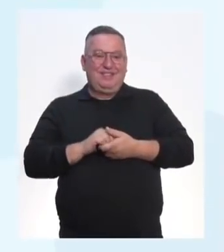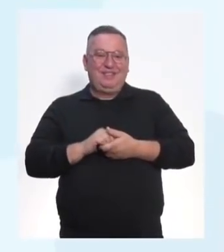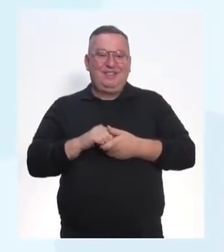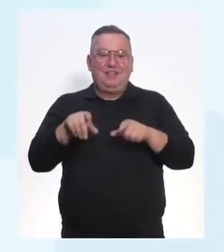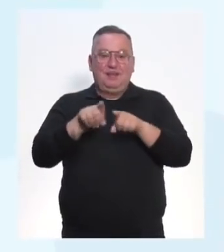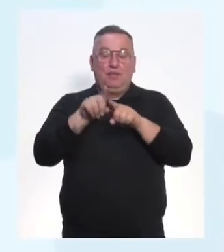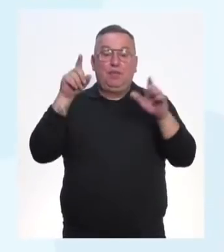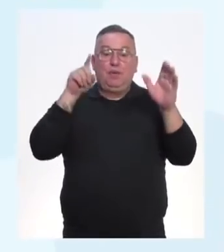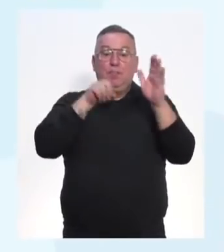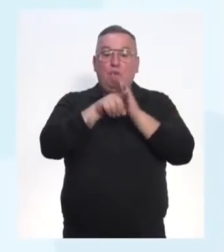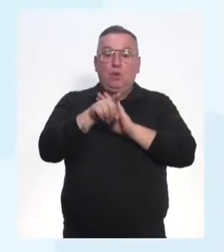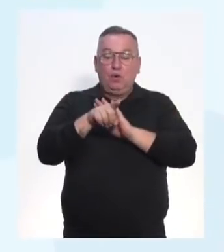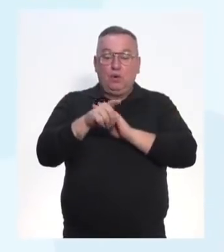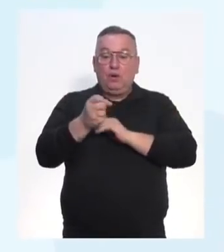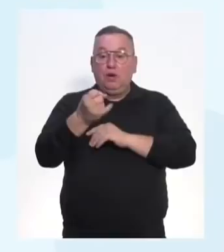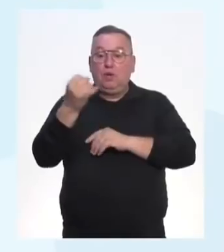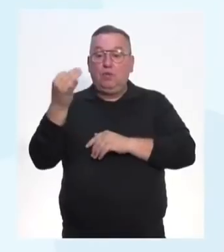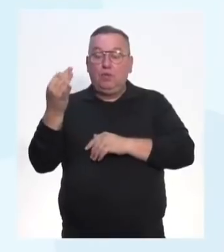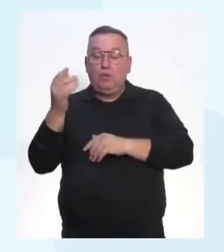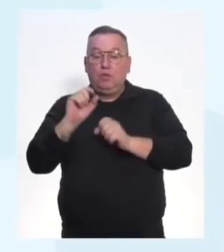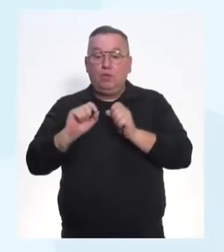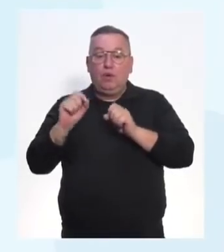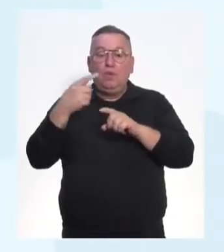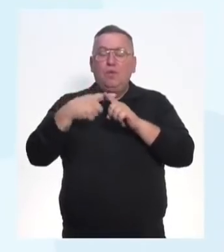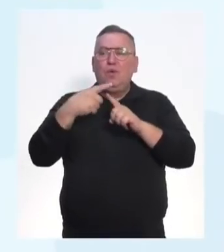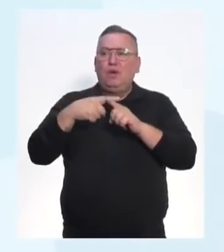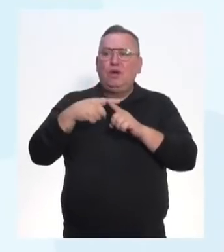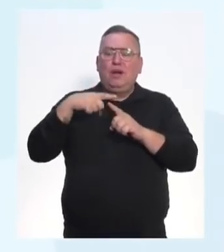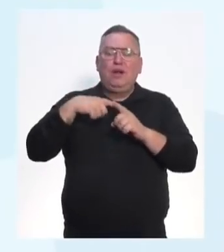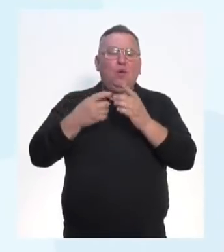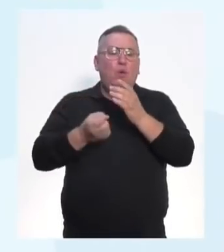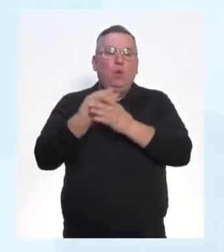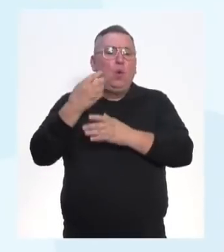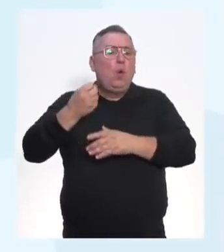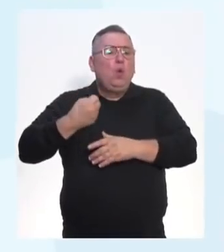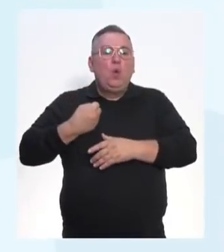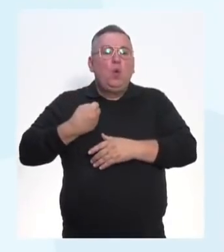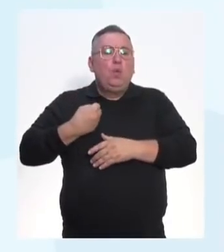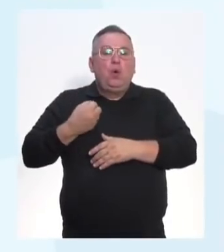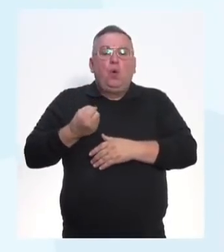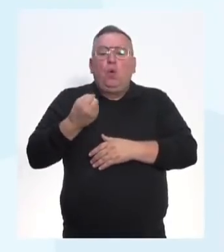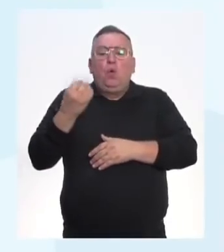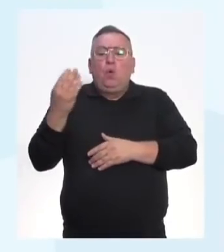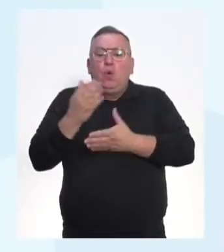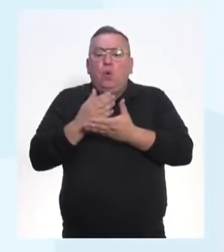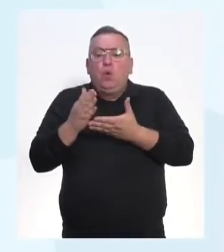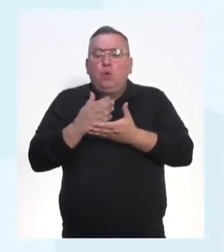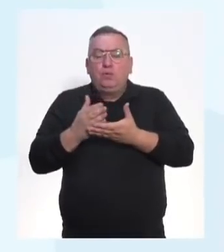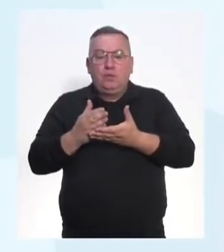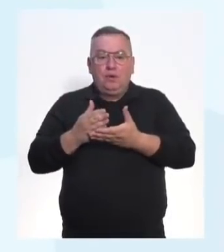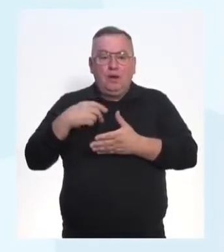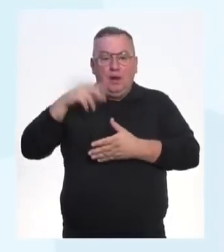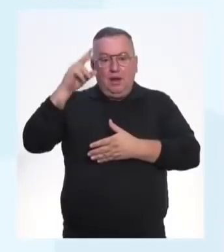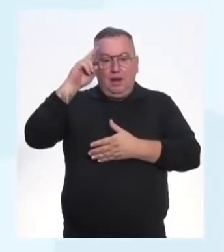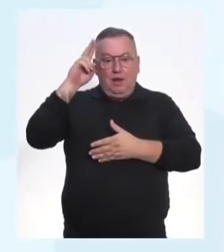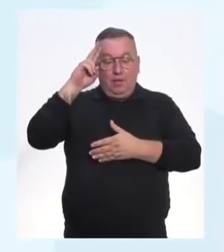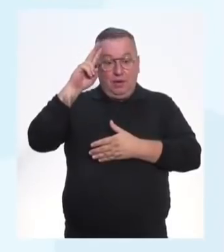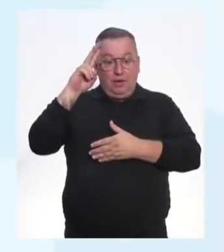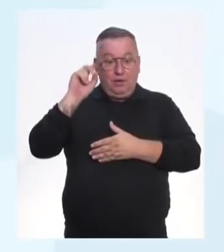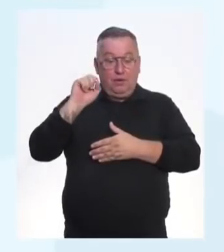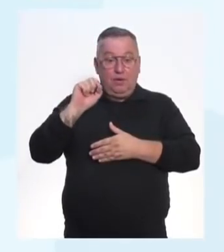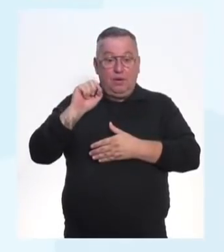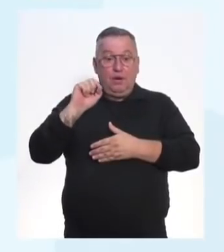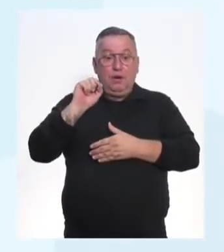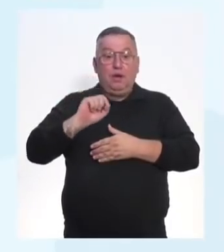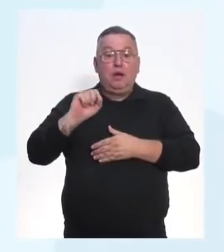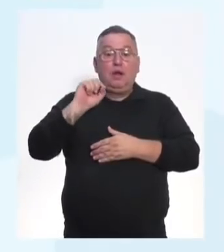das perguntas, né, que muitos alunos é por que surgiu o número e como que surgiu. Lembrando só a historinha ontem que nós contamos, que